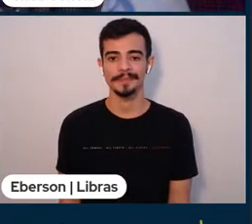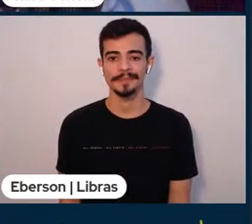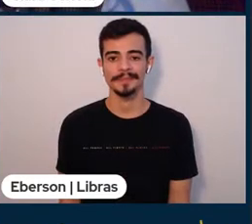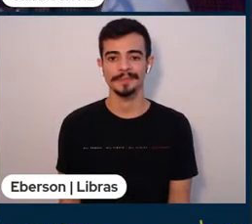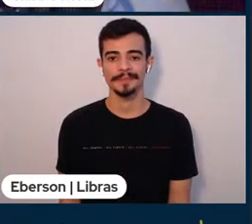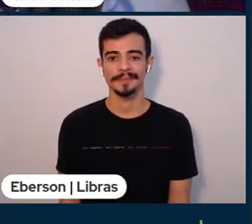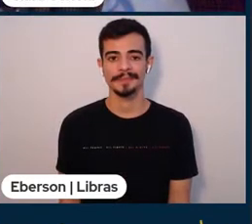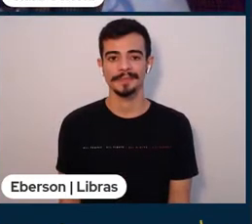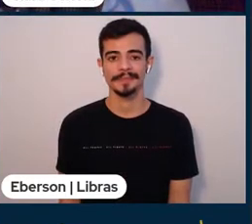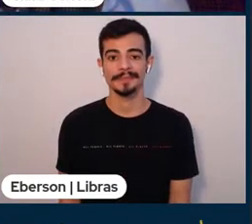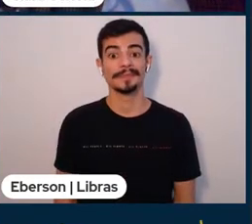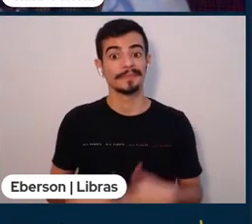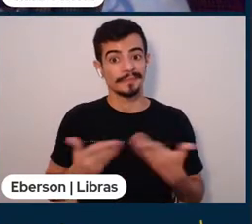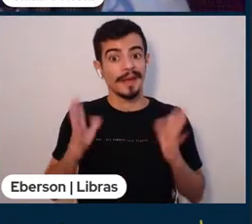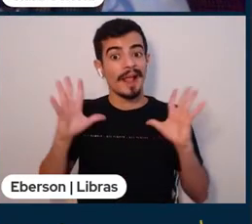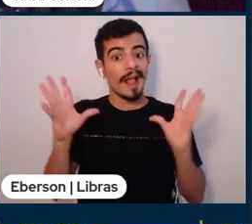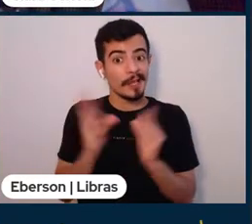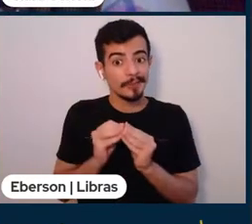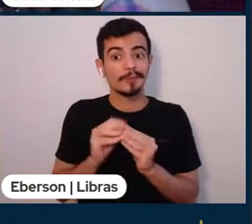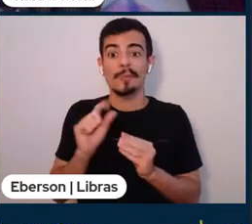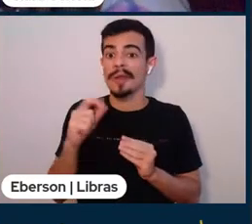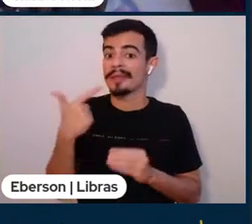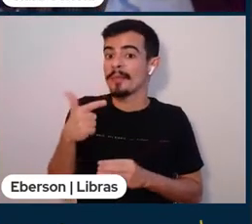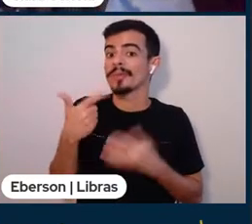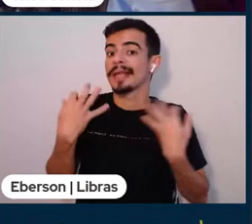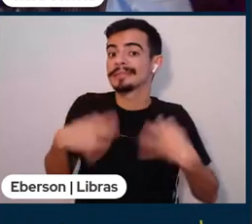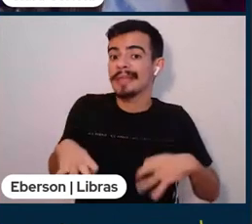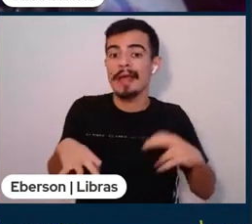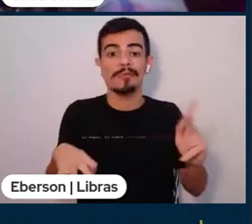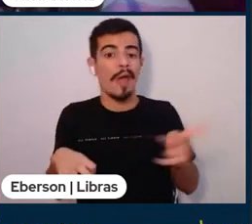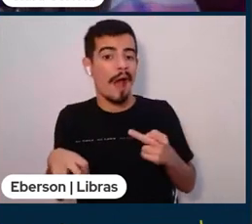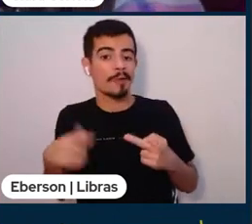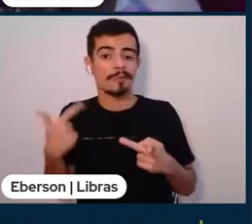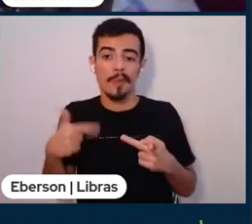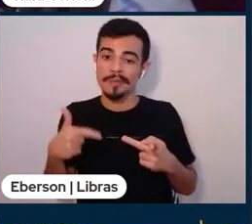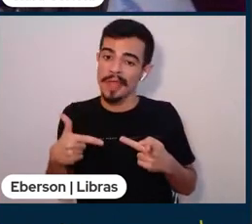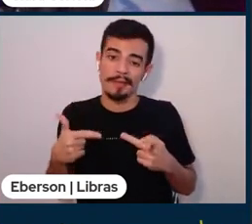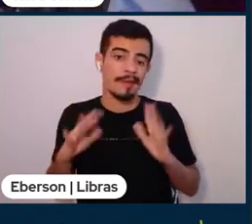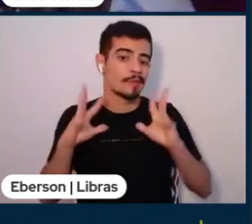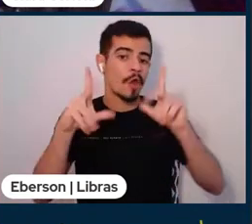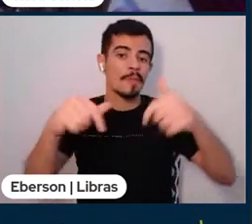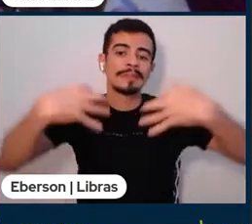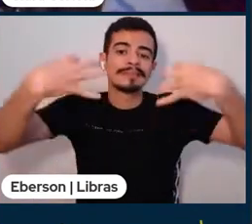Então, em resumo, não tem certo ou errado. Estão todos certos.